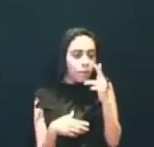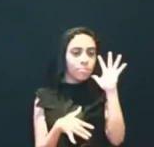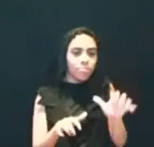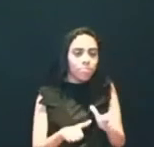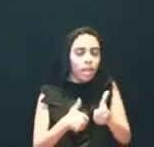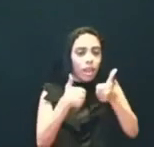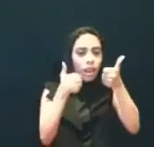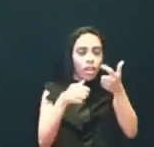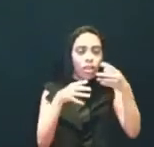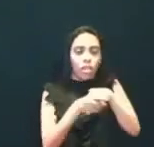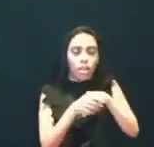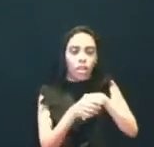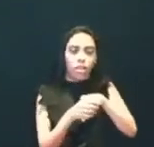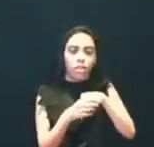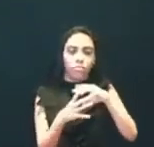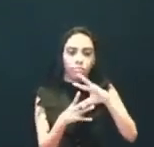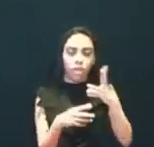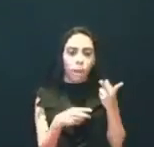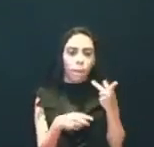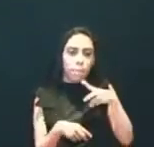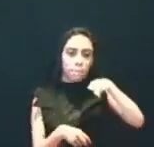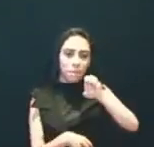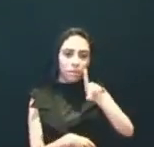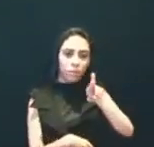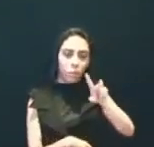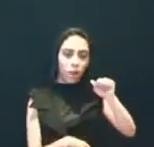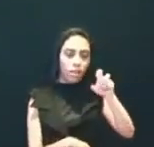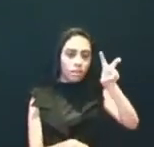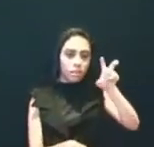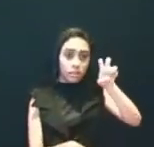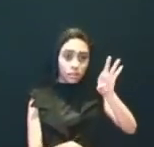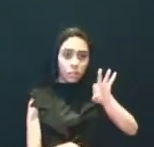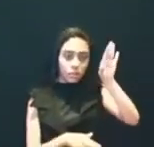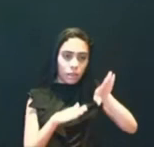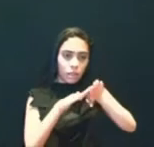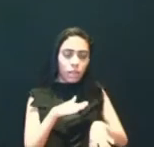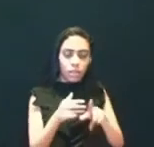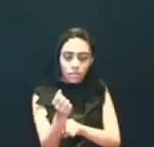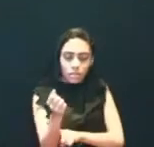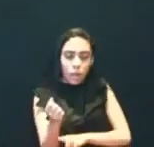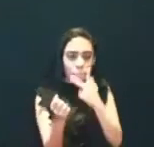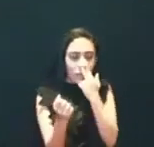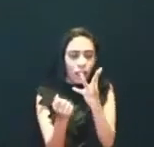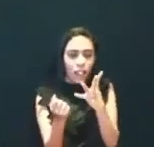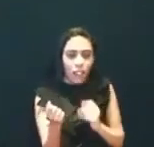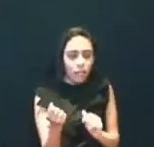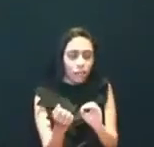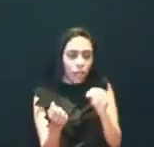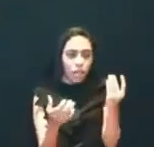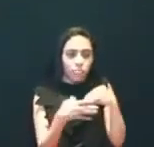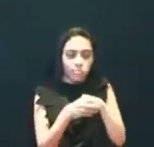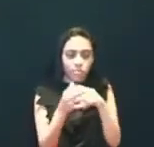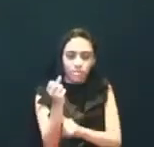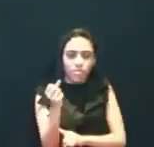melhorar a contagem de blastos na medula, abaixo de 5%, que ele não limpa o sangue, que ainda tem blastos no sangue,